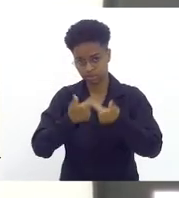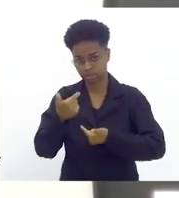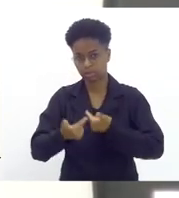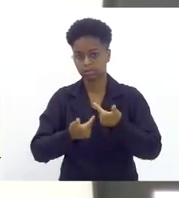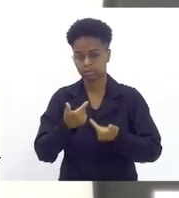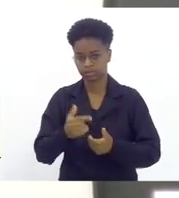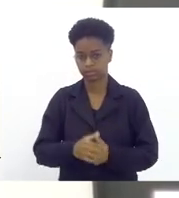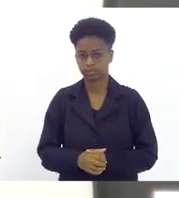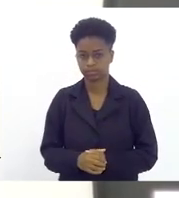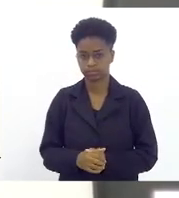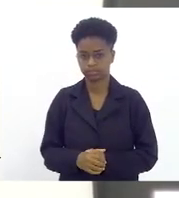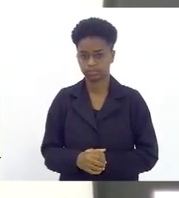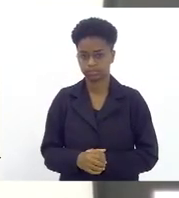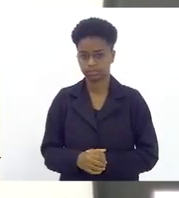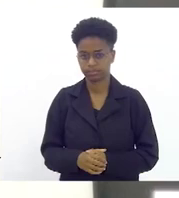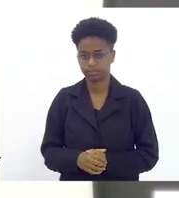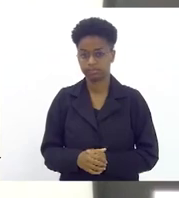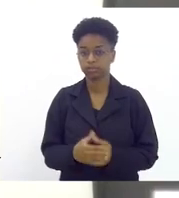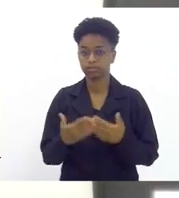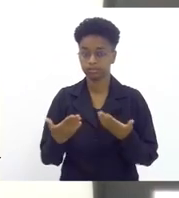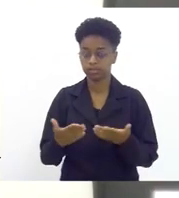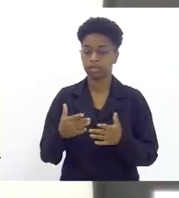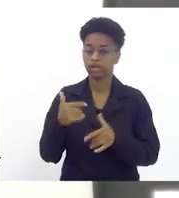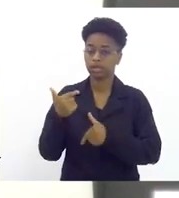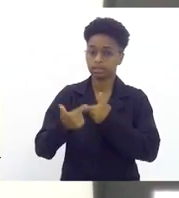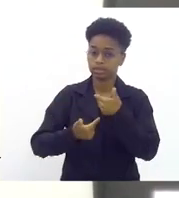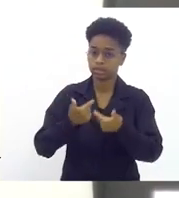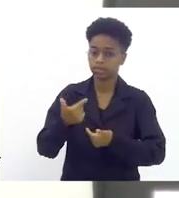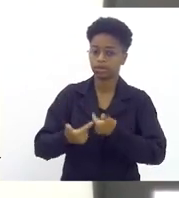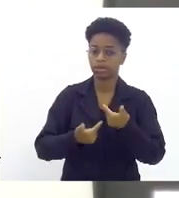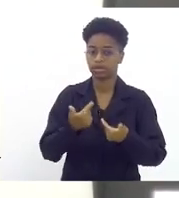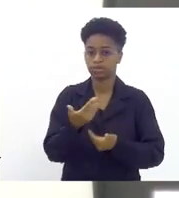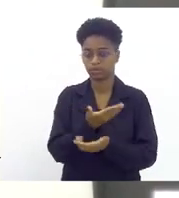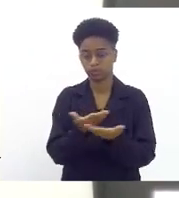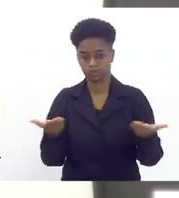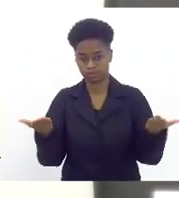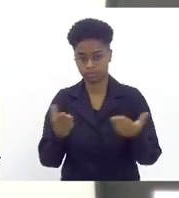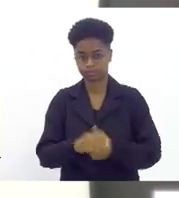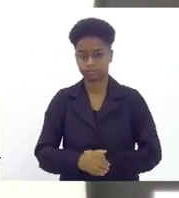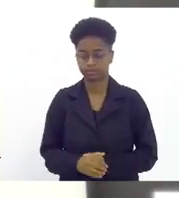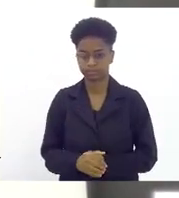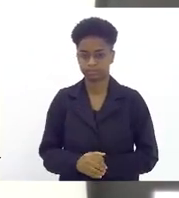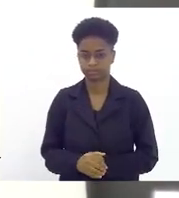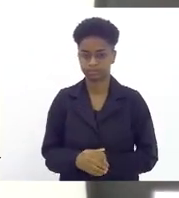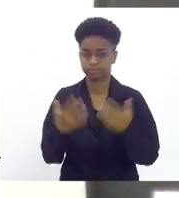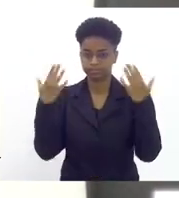trabalhadoras, né, desses trabalhadores e dessas trabalhadoras. É isso.